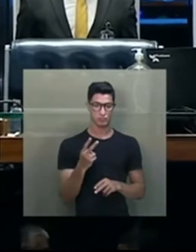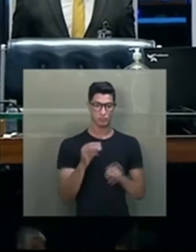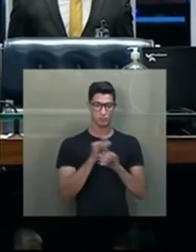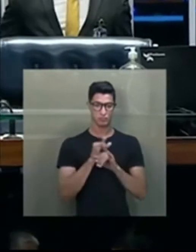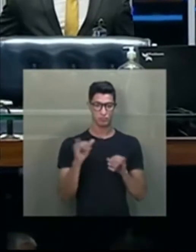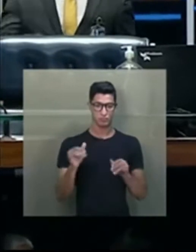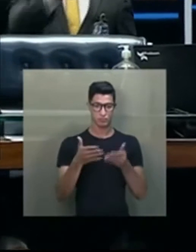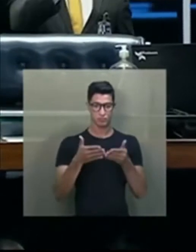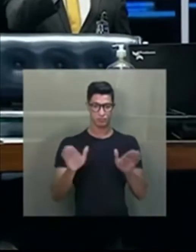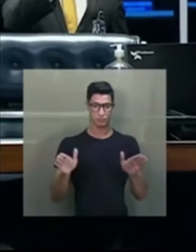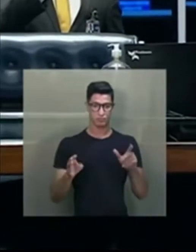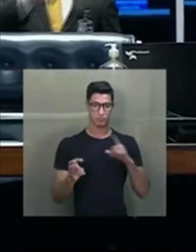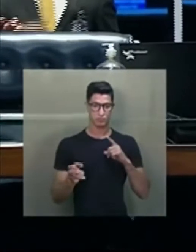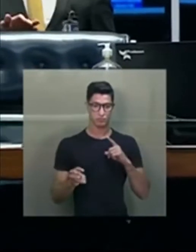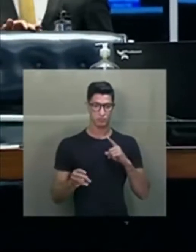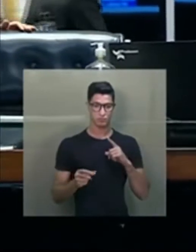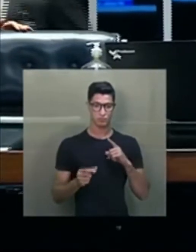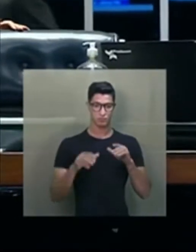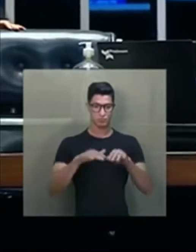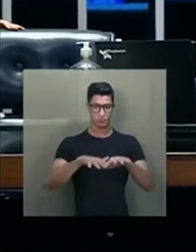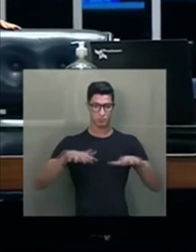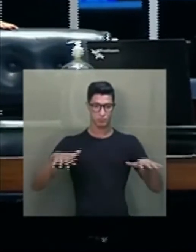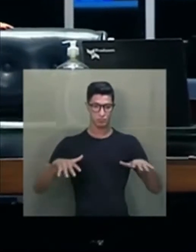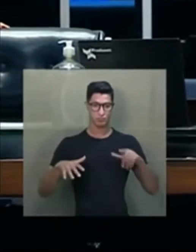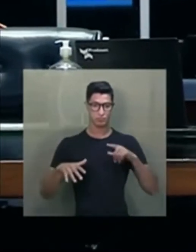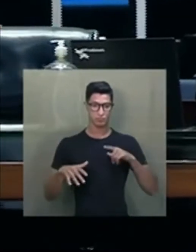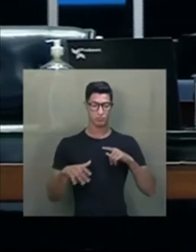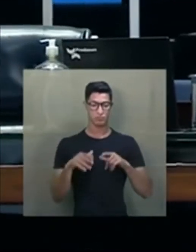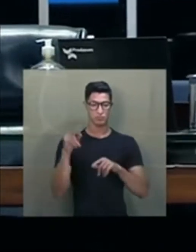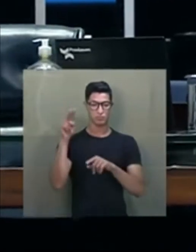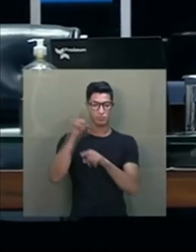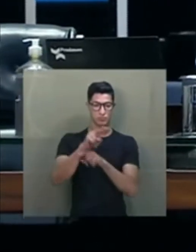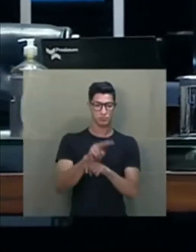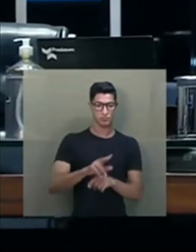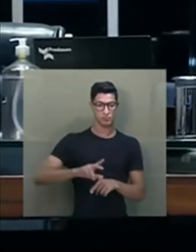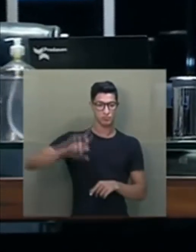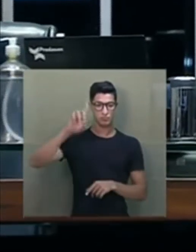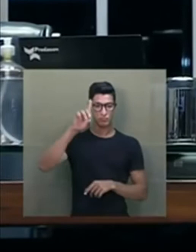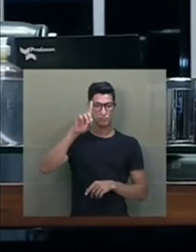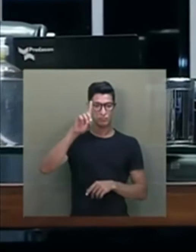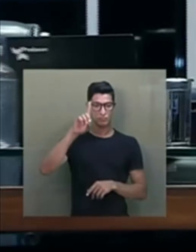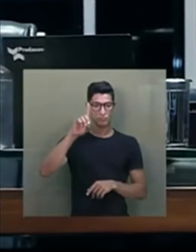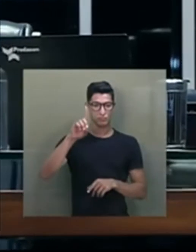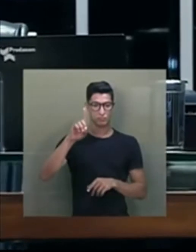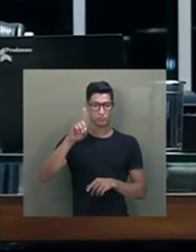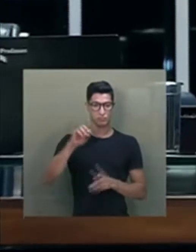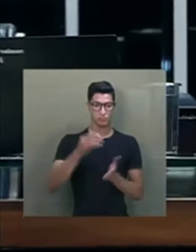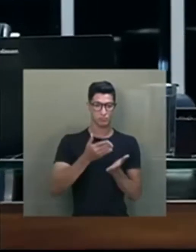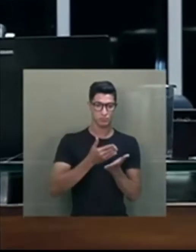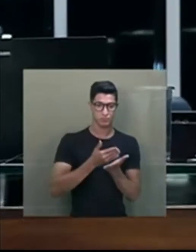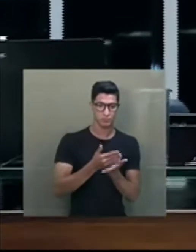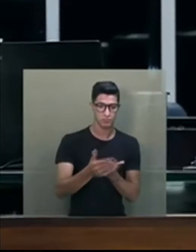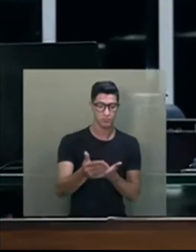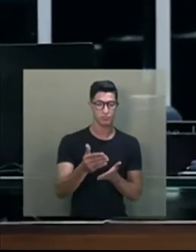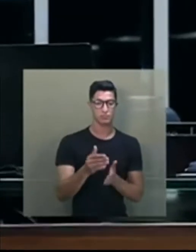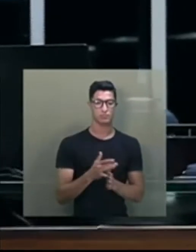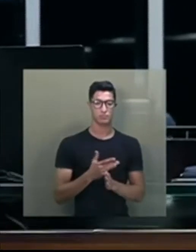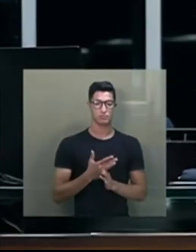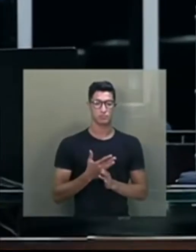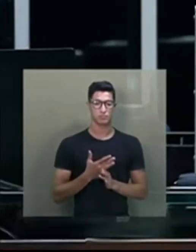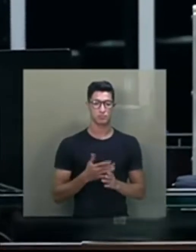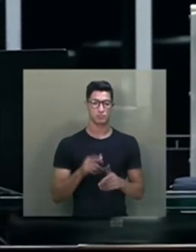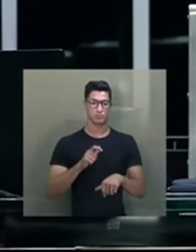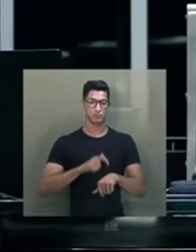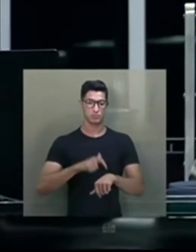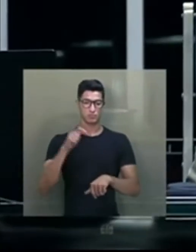favor e nem um voto contra no segundo turno 72 a favor e nem um contra o piso foi aprovado